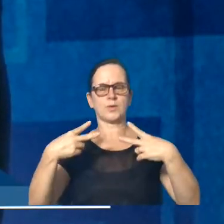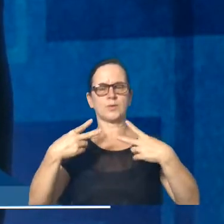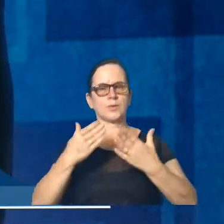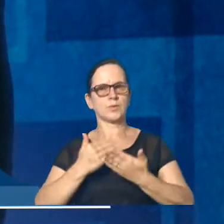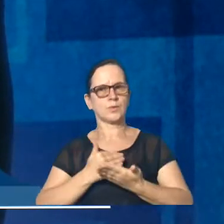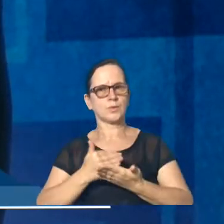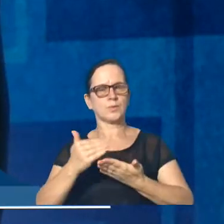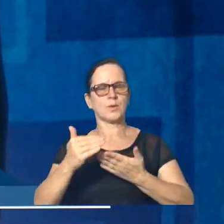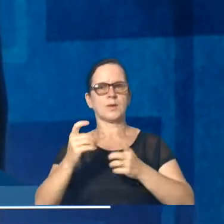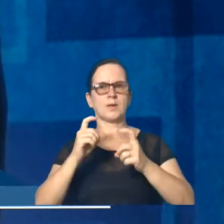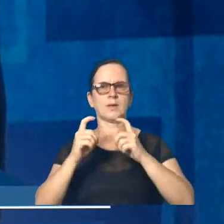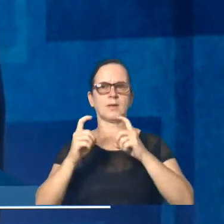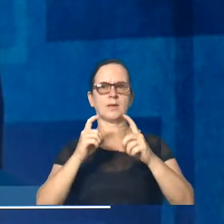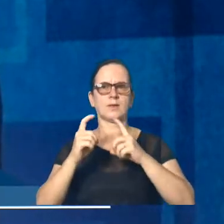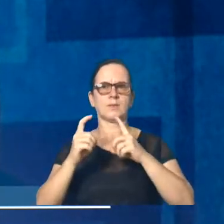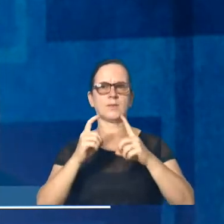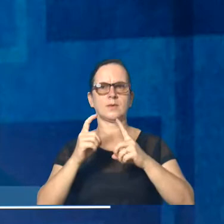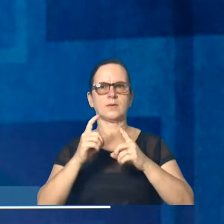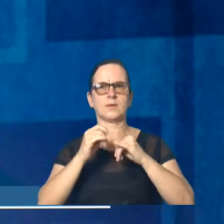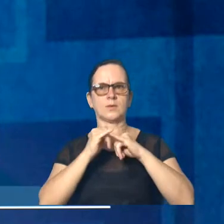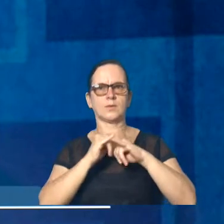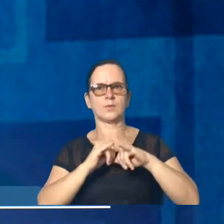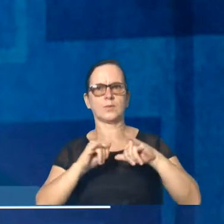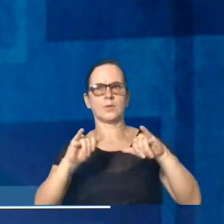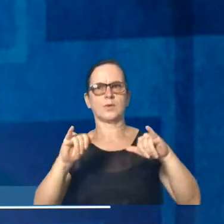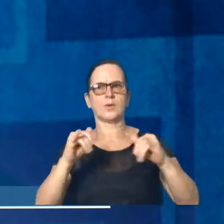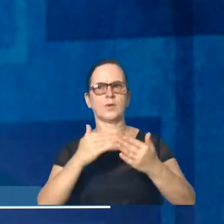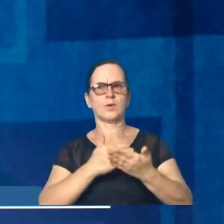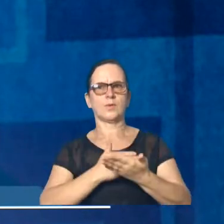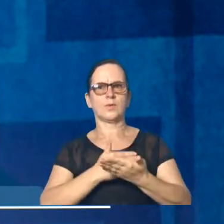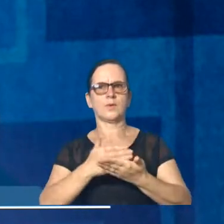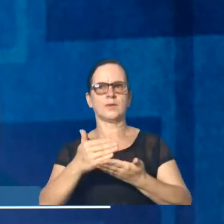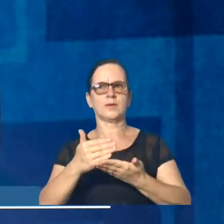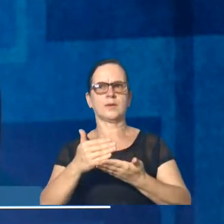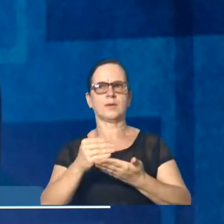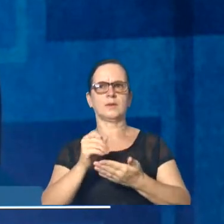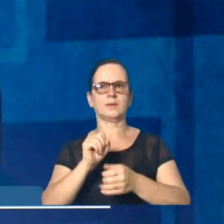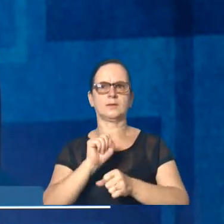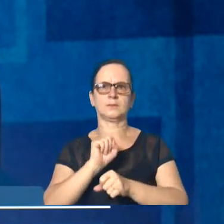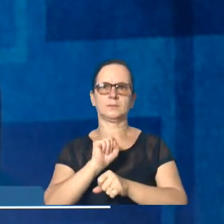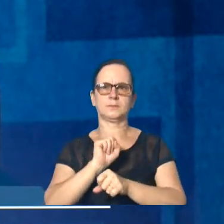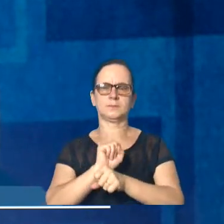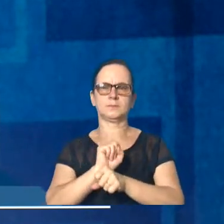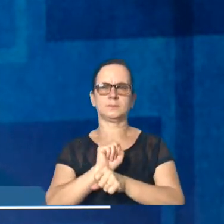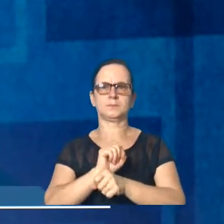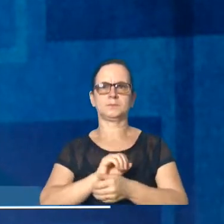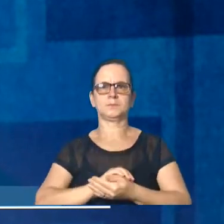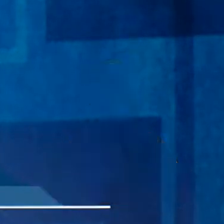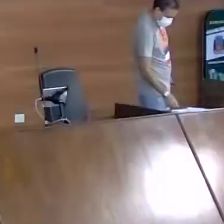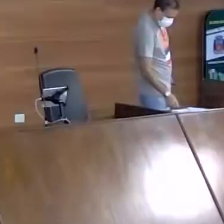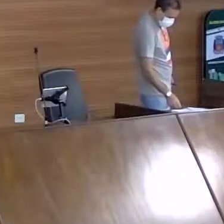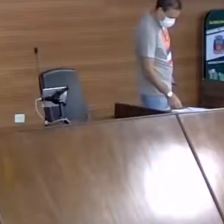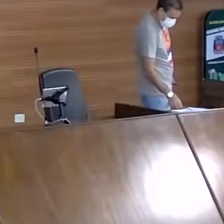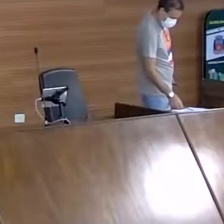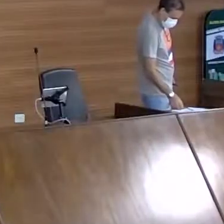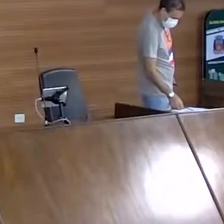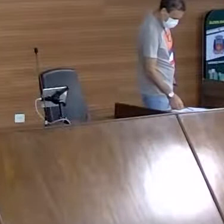oportunidade de acompanhar essa transmissão ao vivo que começa em instantes.